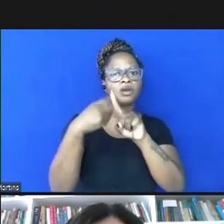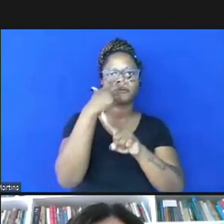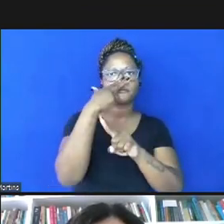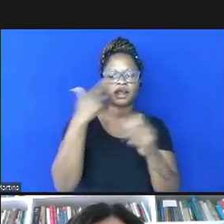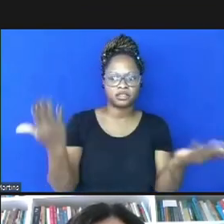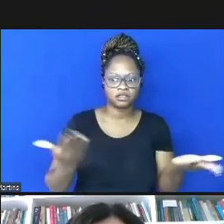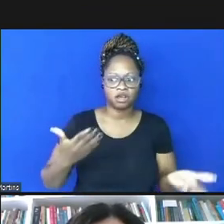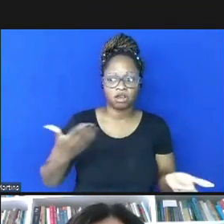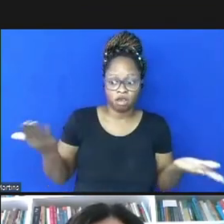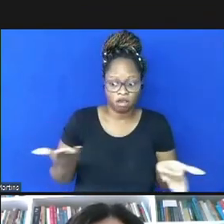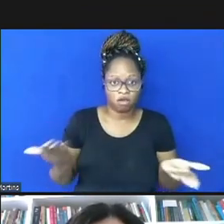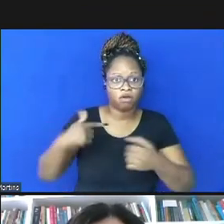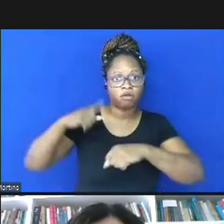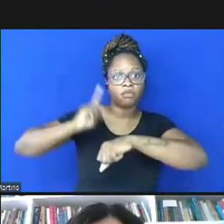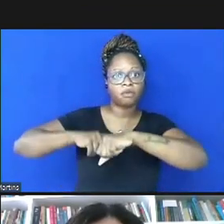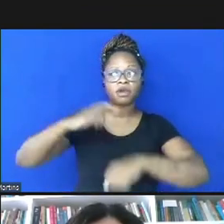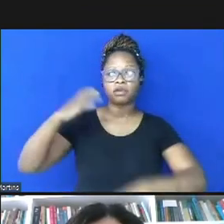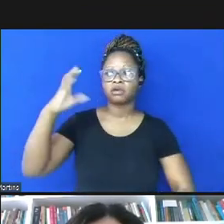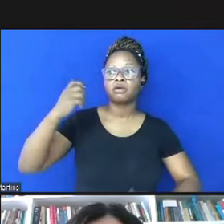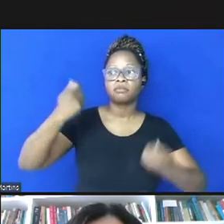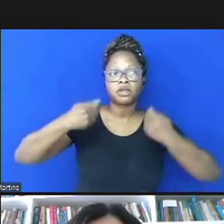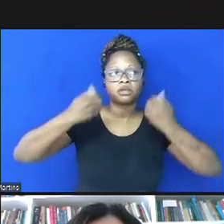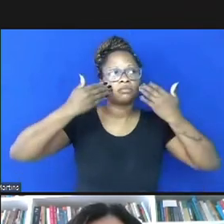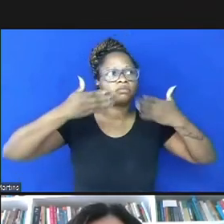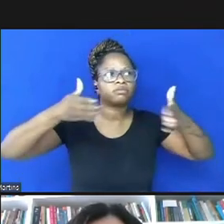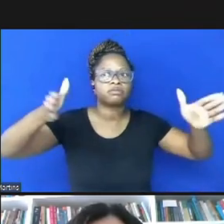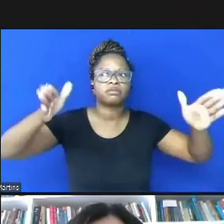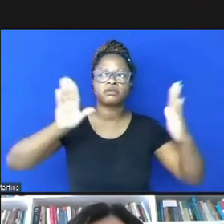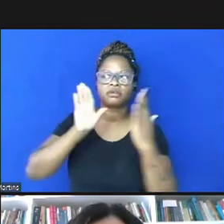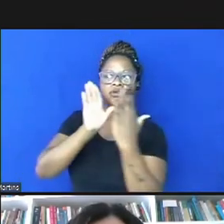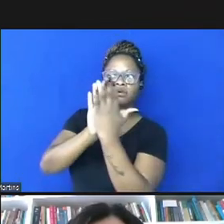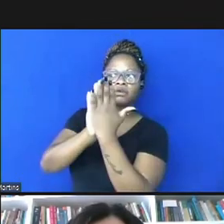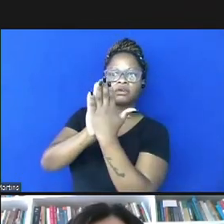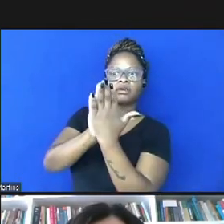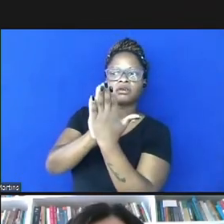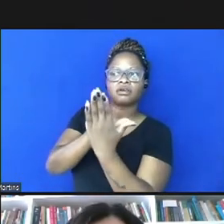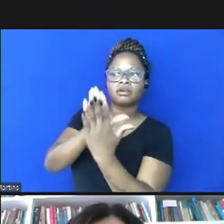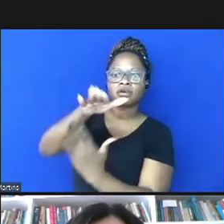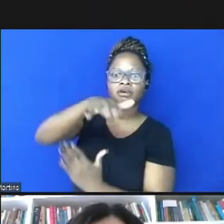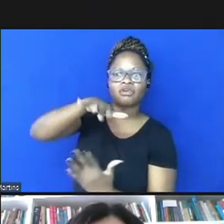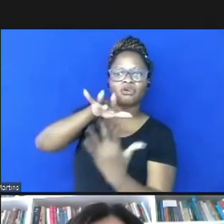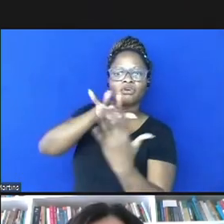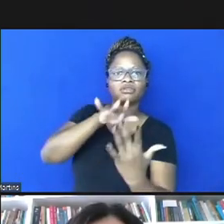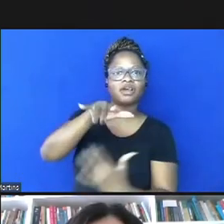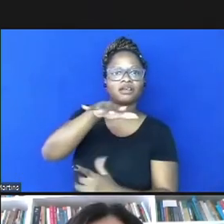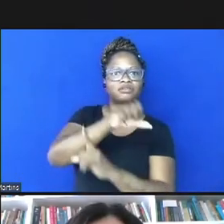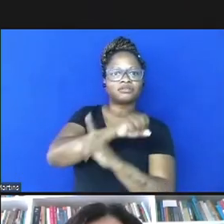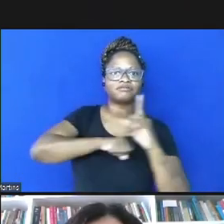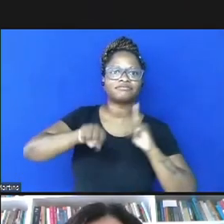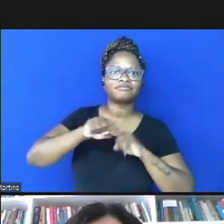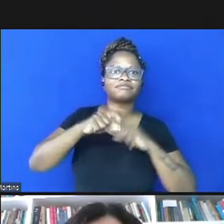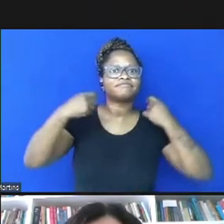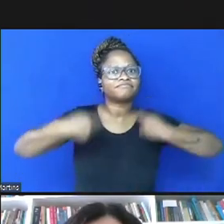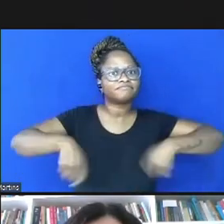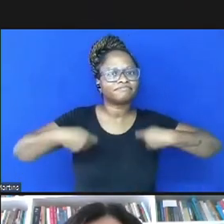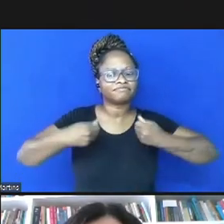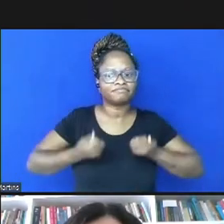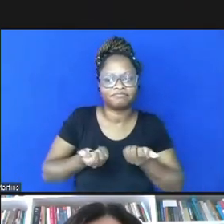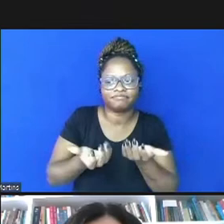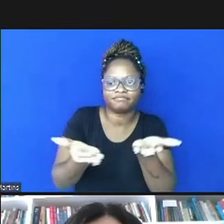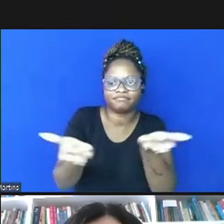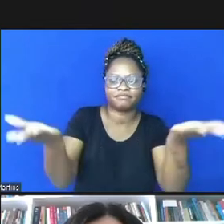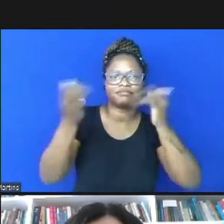nunca, a ciência precisa estar próxima à sociedade, né, para fornecer